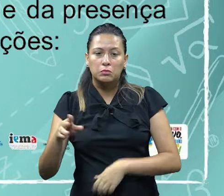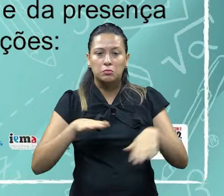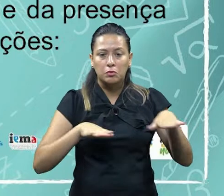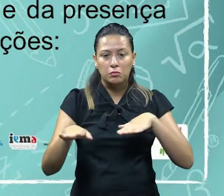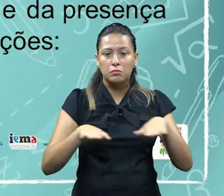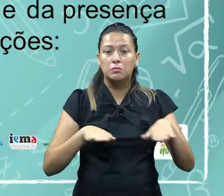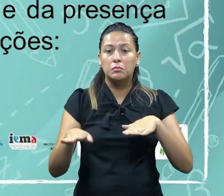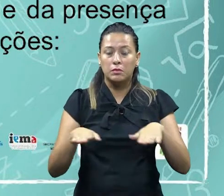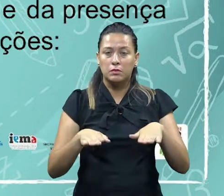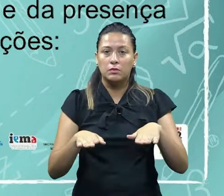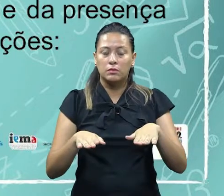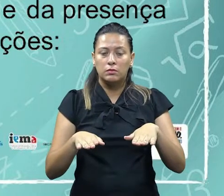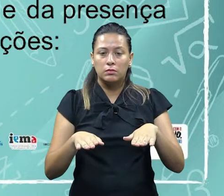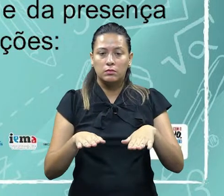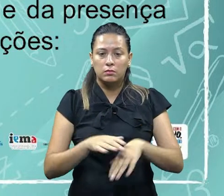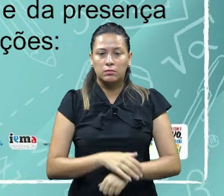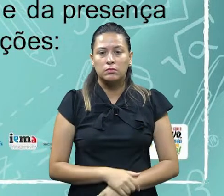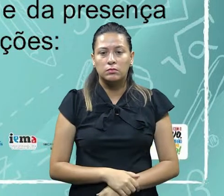a